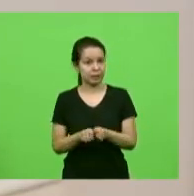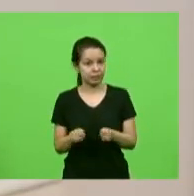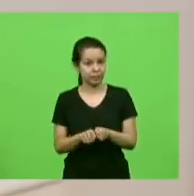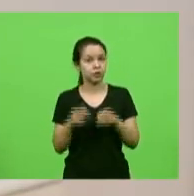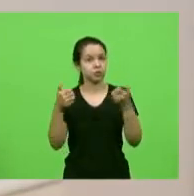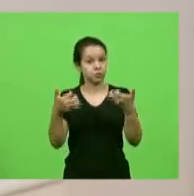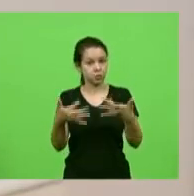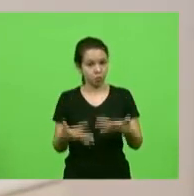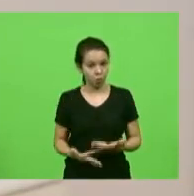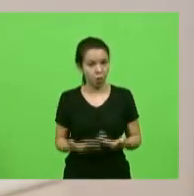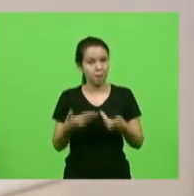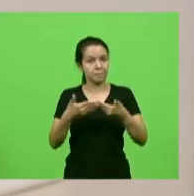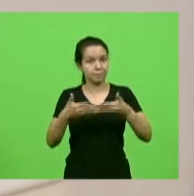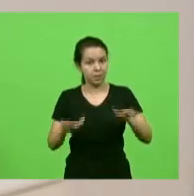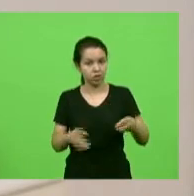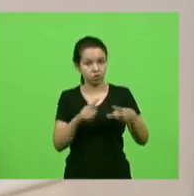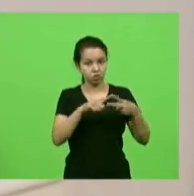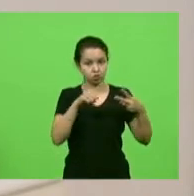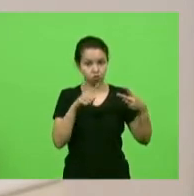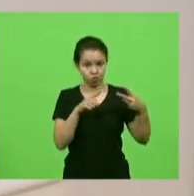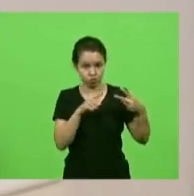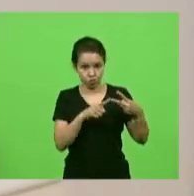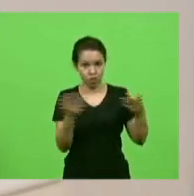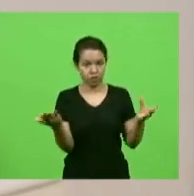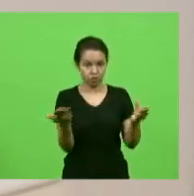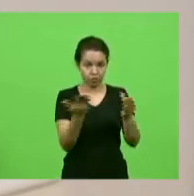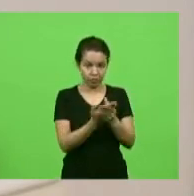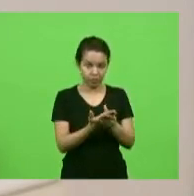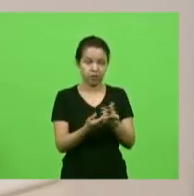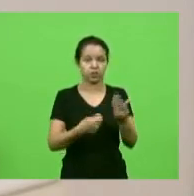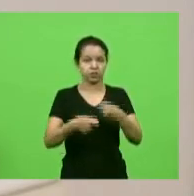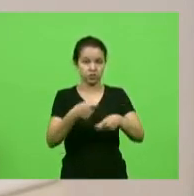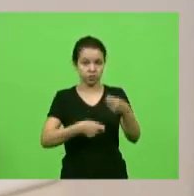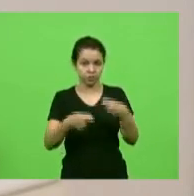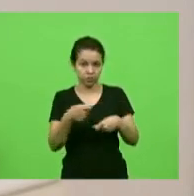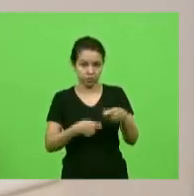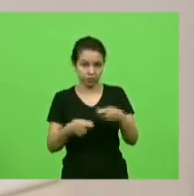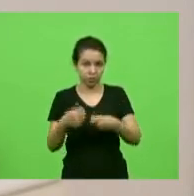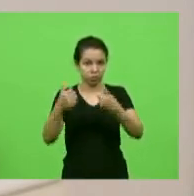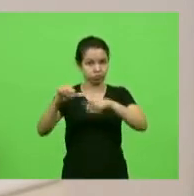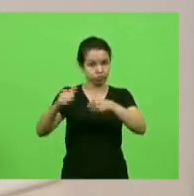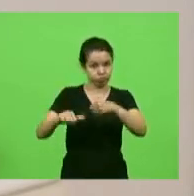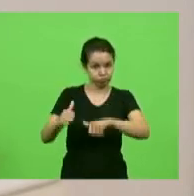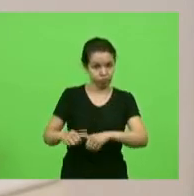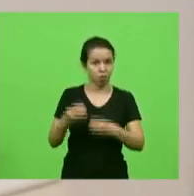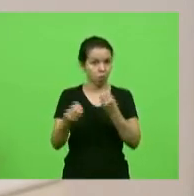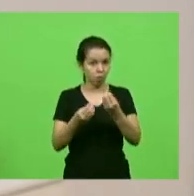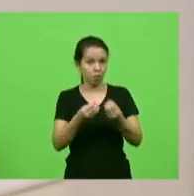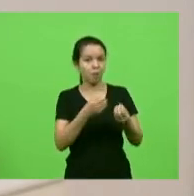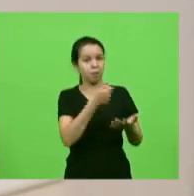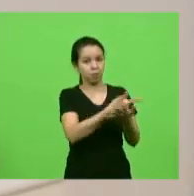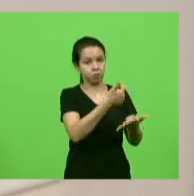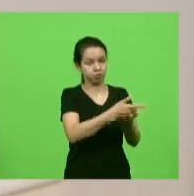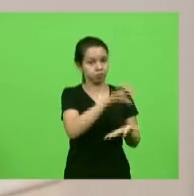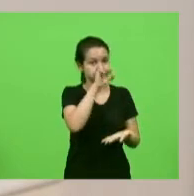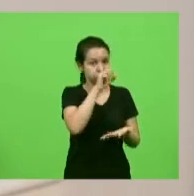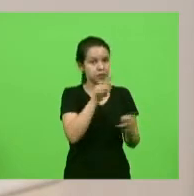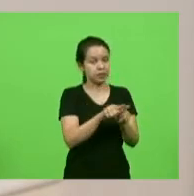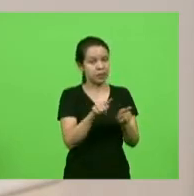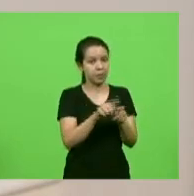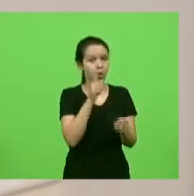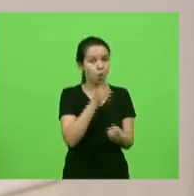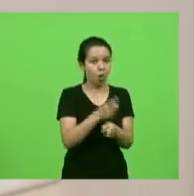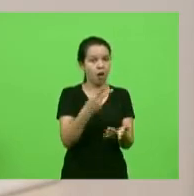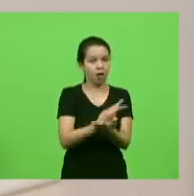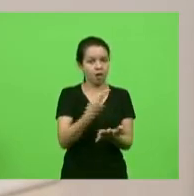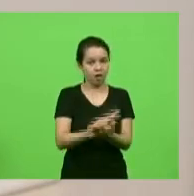sindicâncias administrativas, objetivando investigar os fatos ligados à aquisição dos respiradores, bem como apurar possíveis irregularidades nos